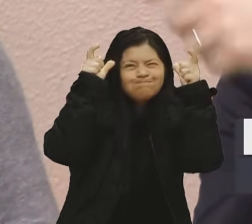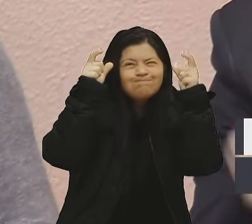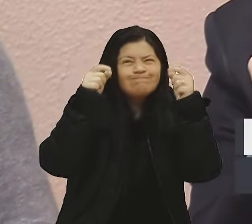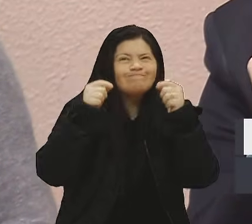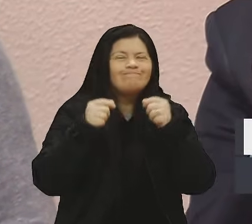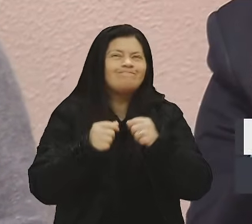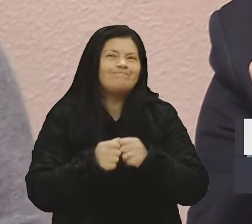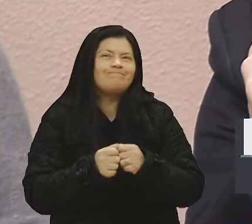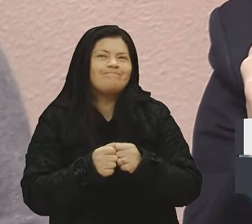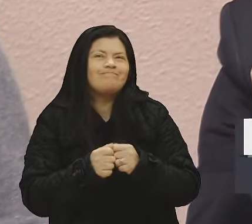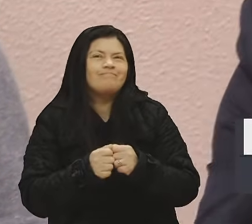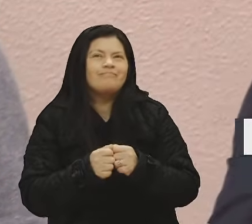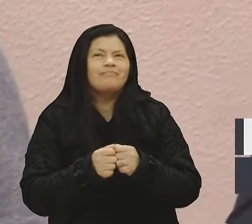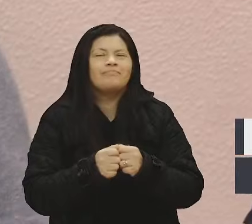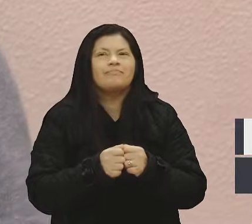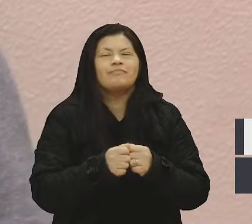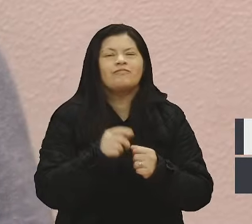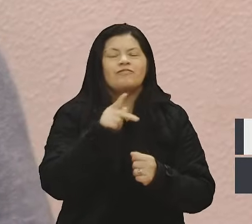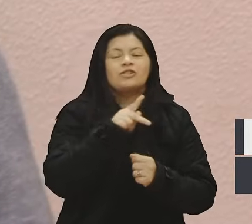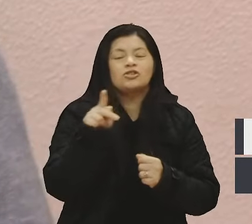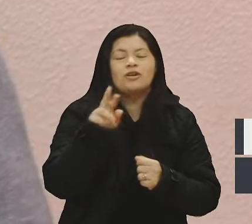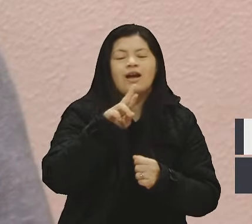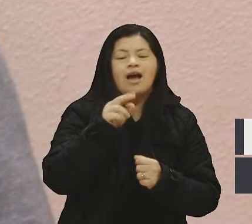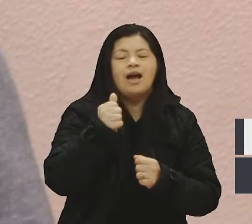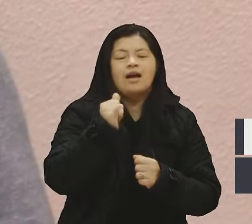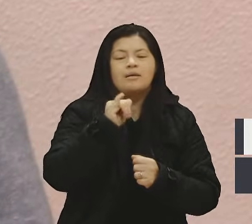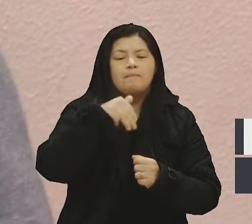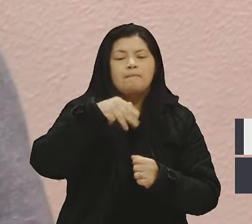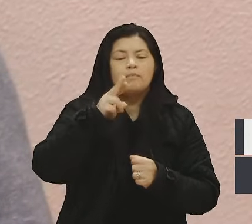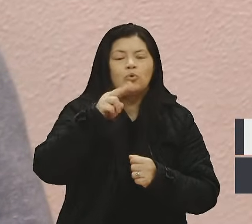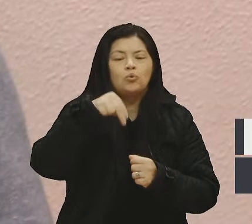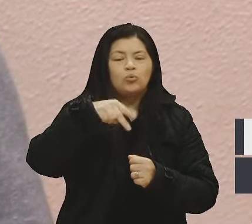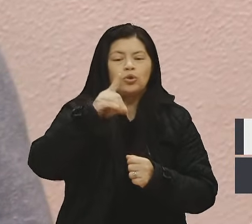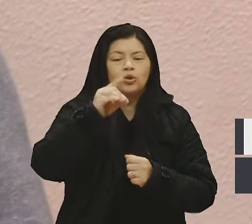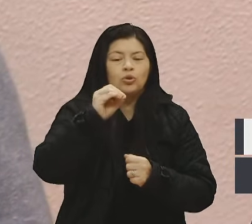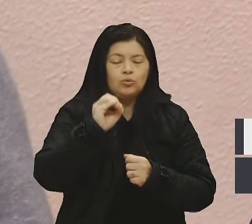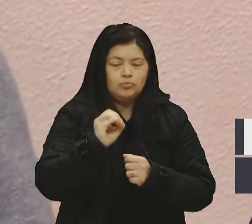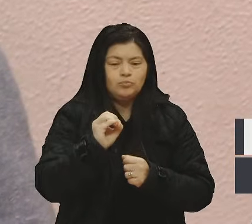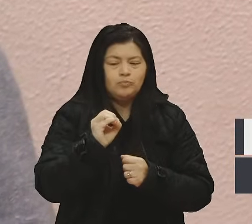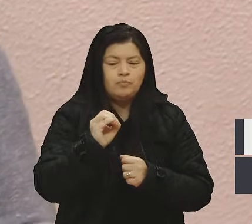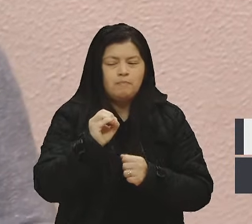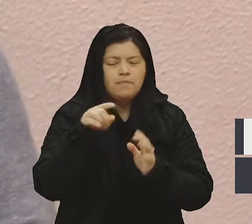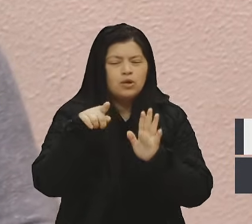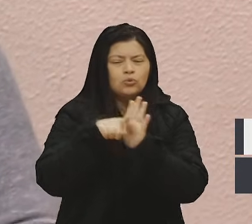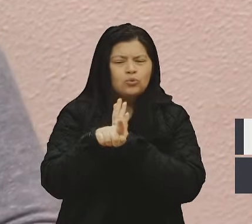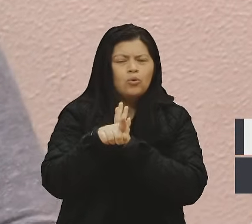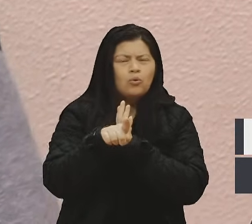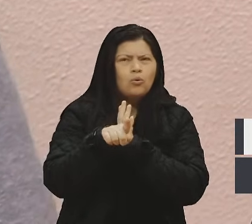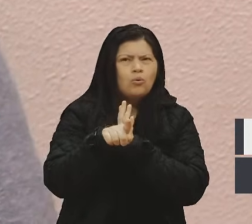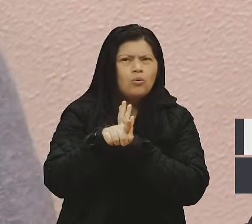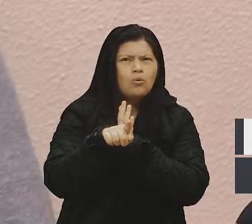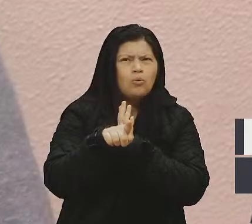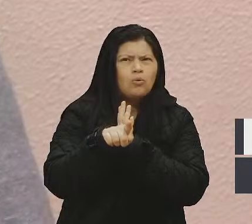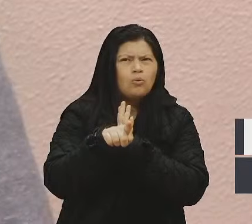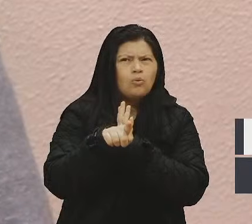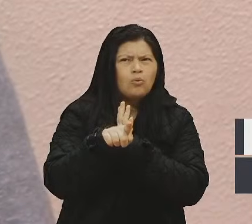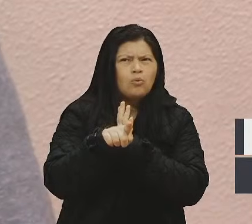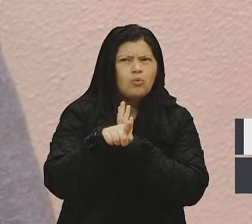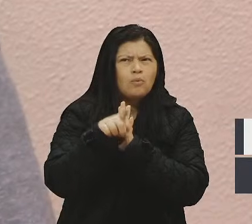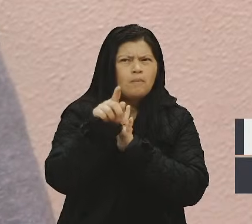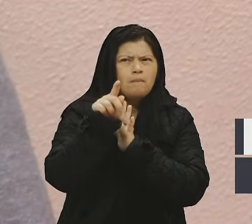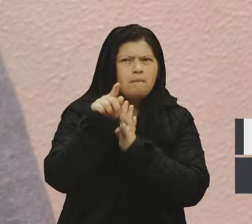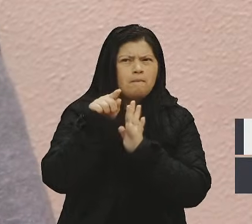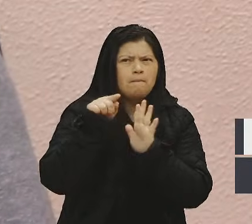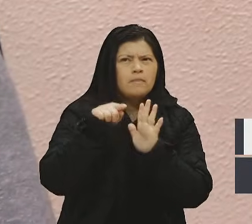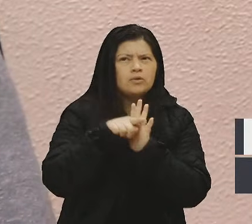professor Raimundo, o senhor perguntou ali sobre a mudança de... É Raimundo? O senhor perguntou o